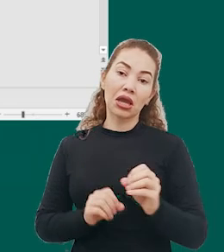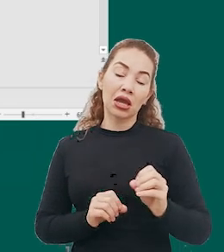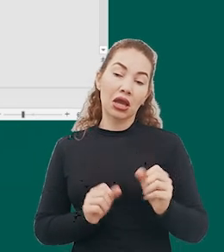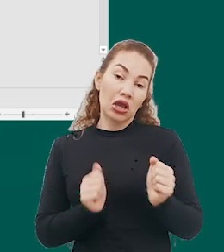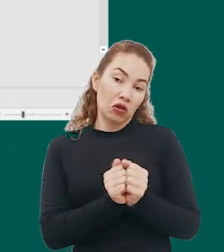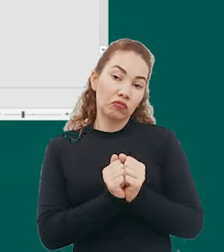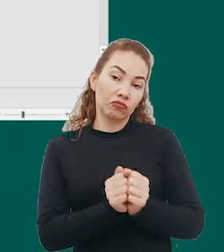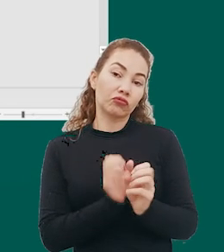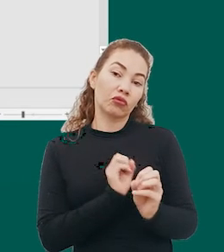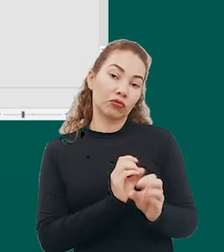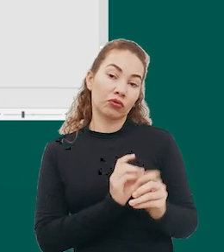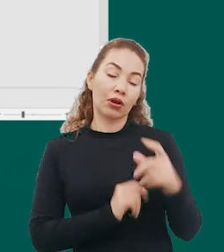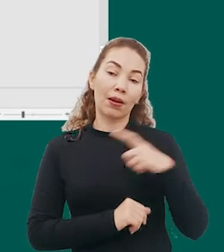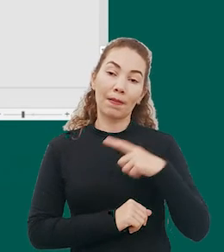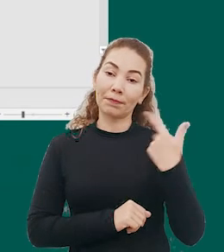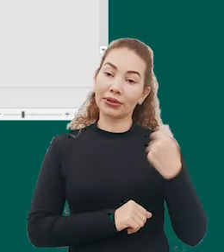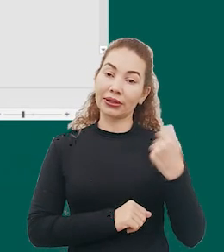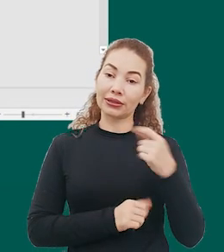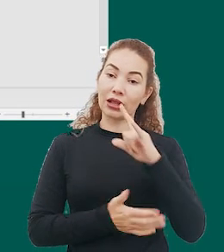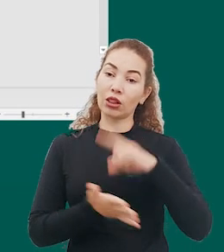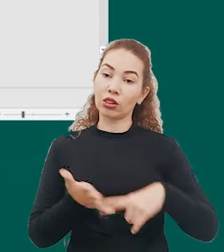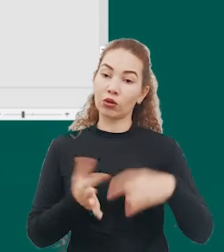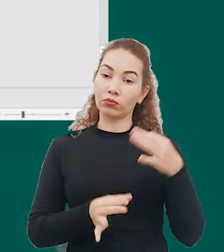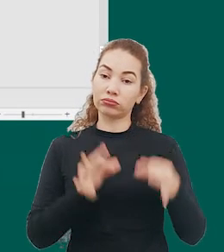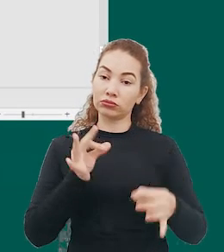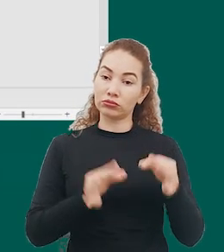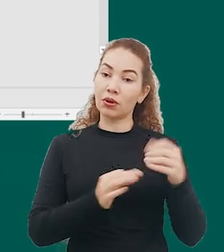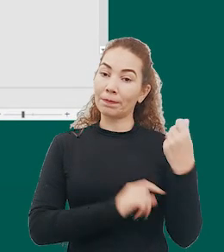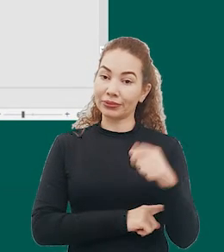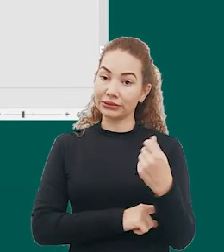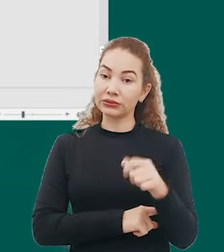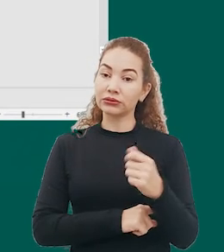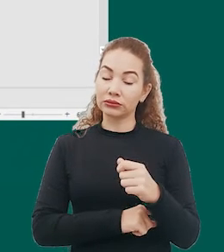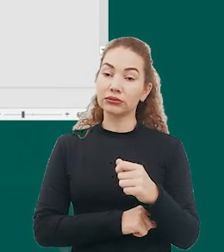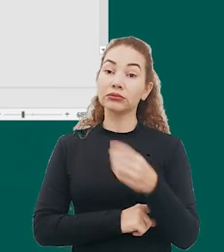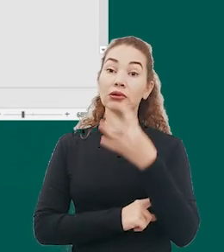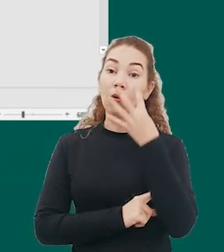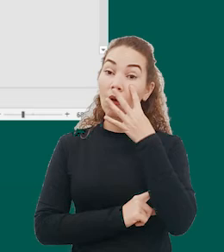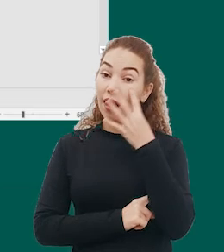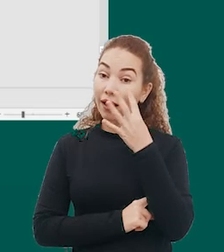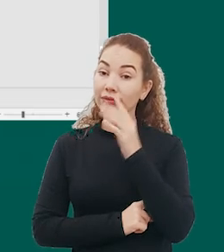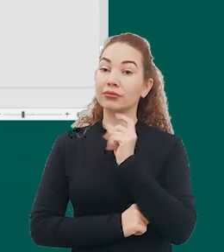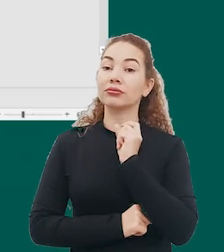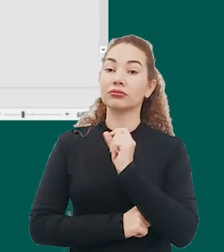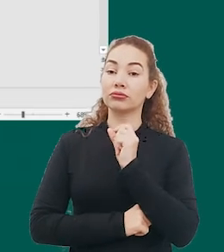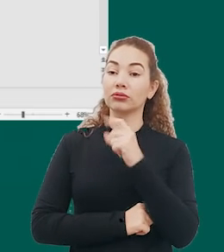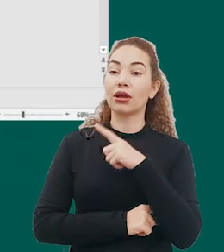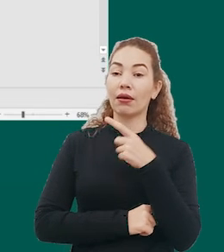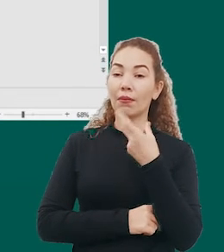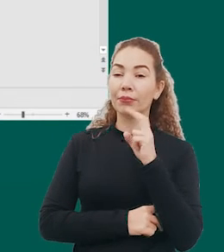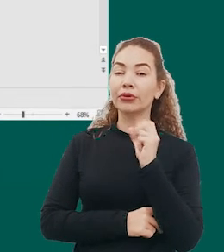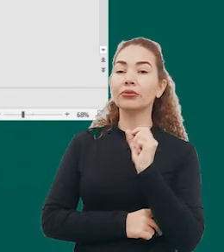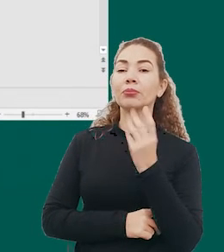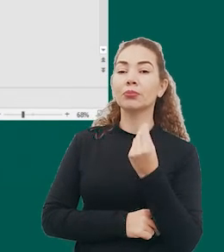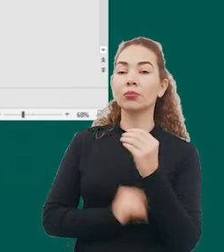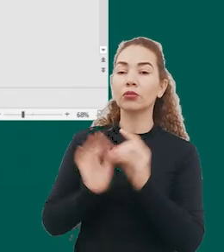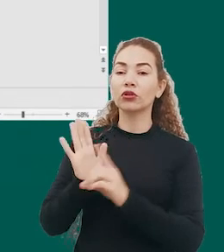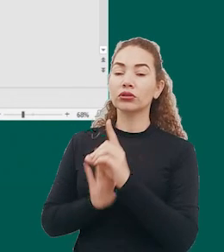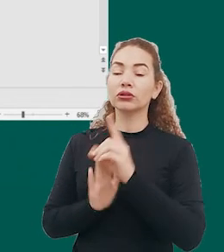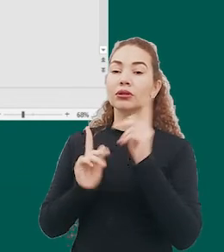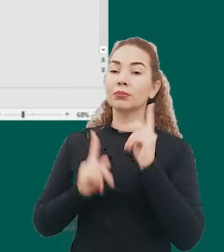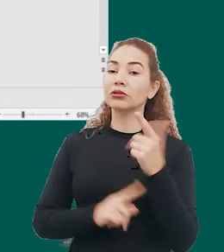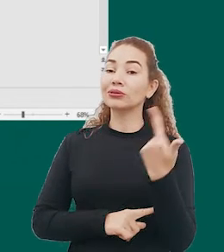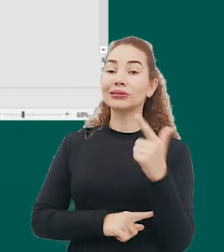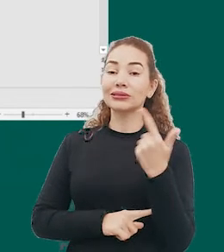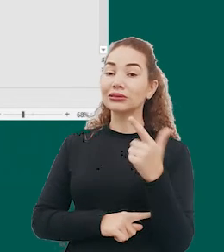Ele precisa ter a guarda judicial, certo? Então prestem atenção, porque eu tenho visto muitas declarações por aí que a pessoa